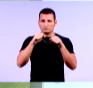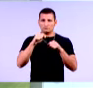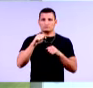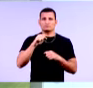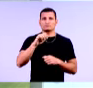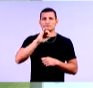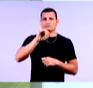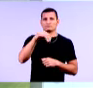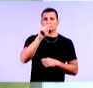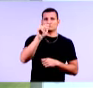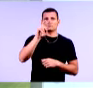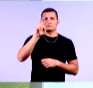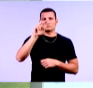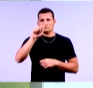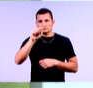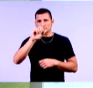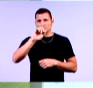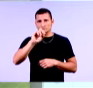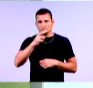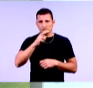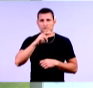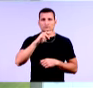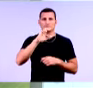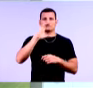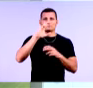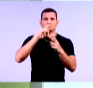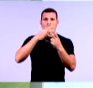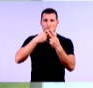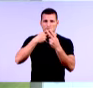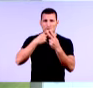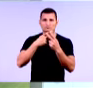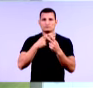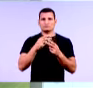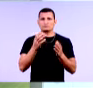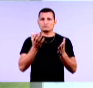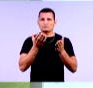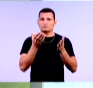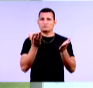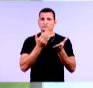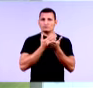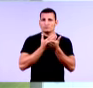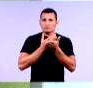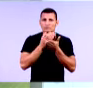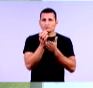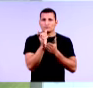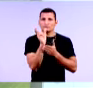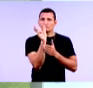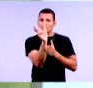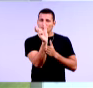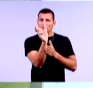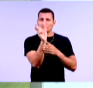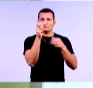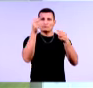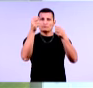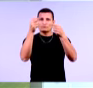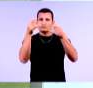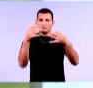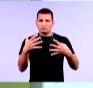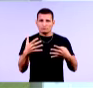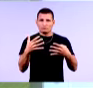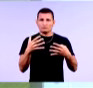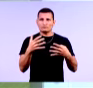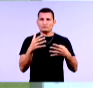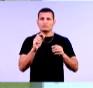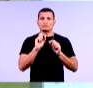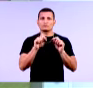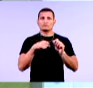C#, eu estou falando, olha, a partir de agora eu quero definir alguma coisa, a partir de agora eu quero explicar alguma coisa. O que eu